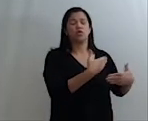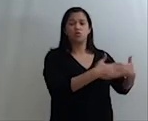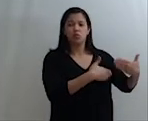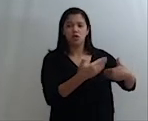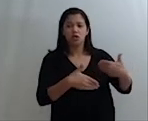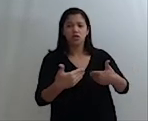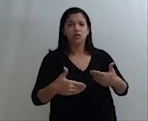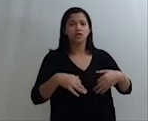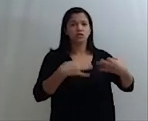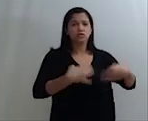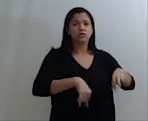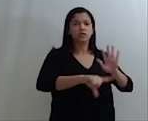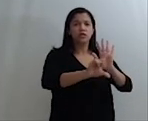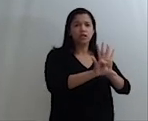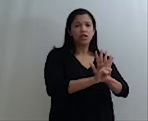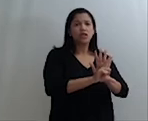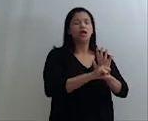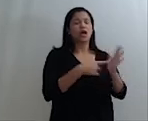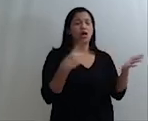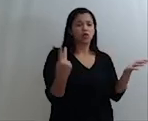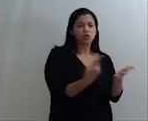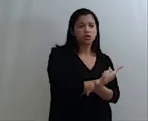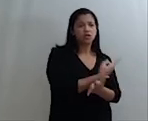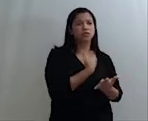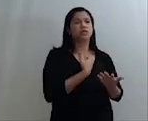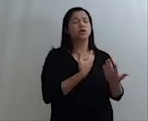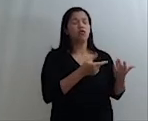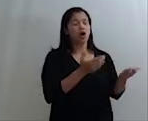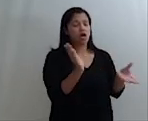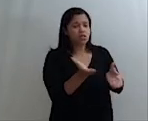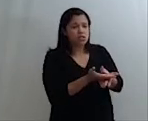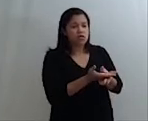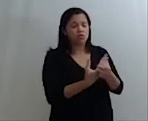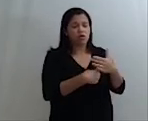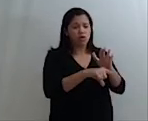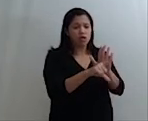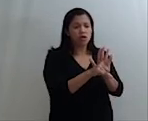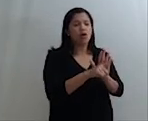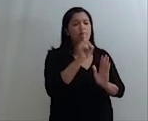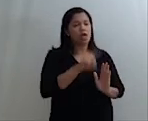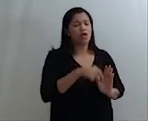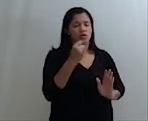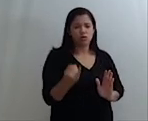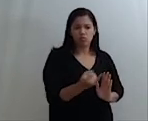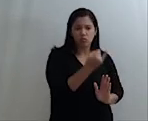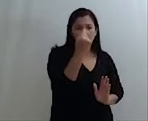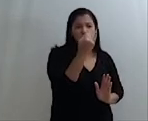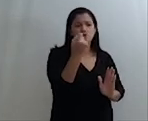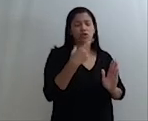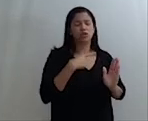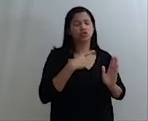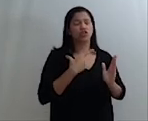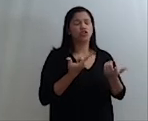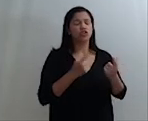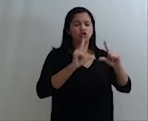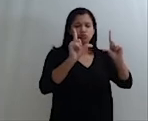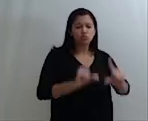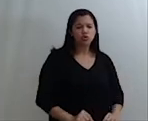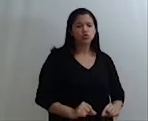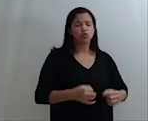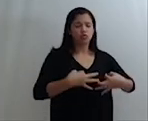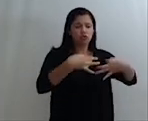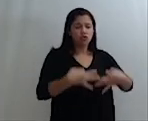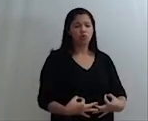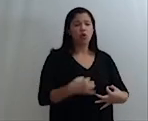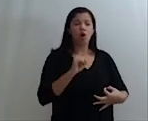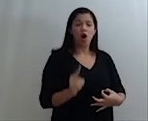instrução regular da ação penal o que não se verifica quando se aponta de importância menor formalidade relativa à única prova que